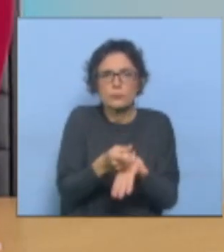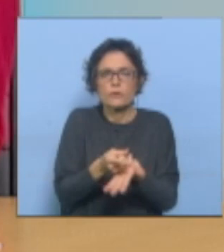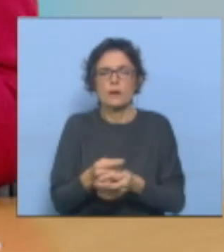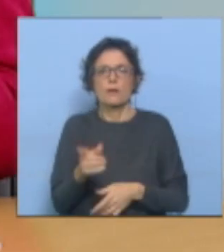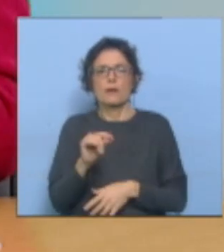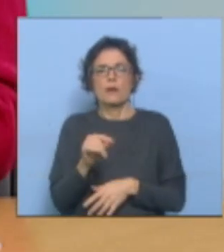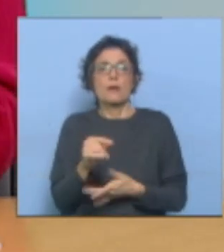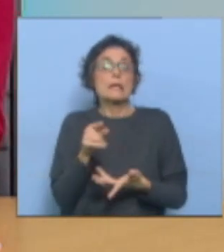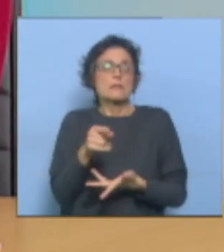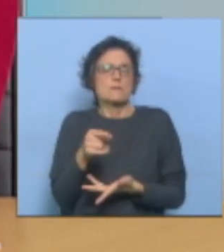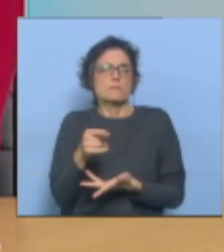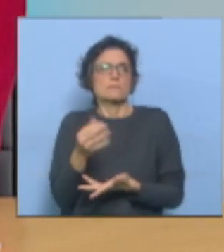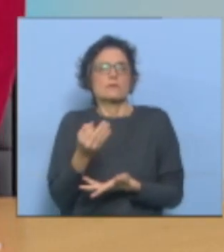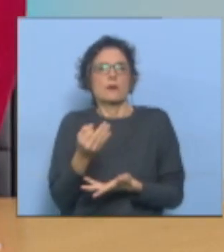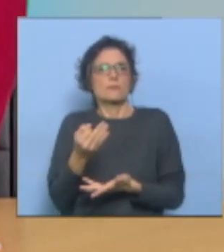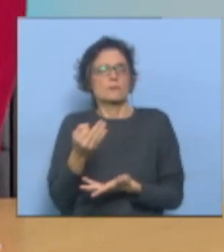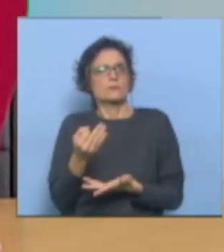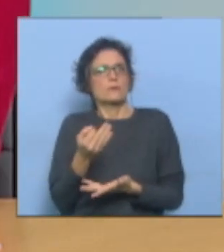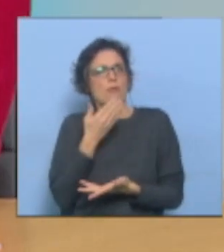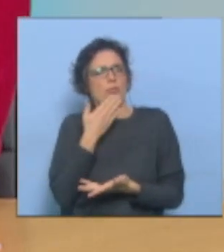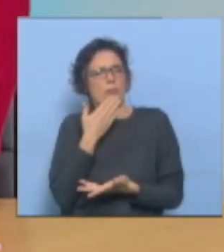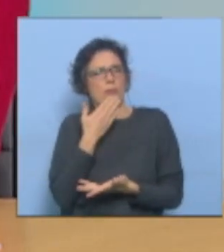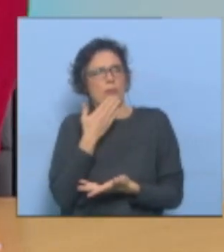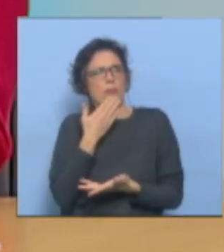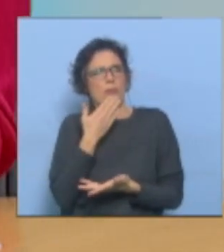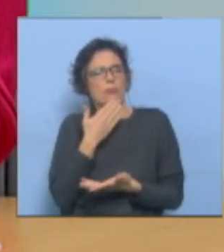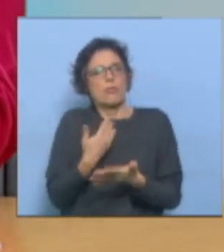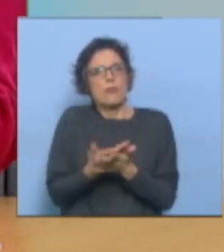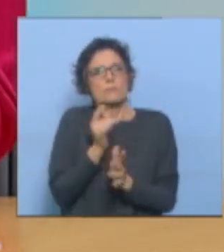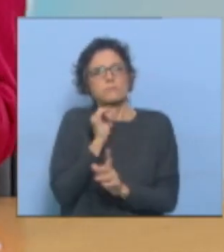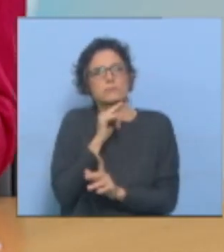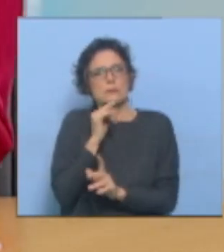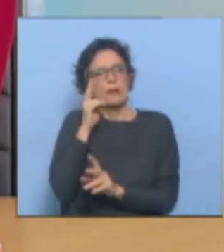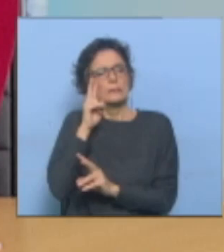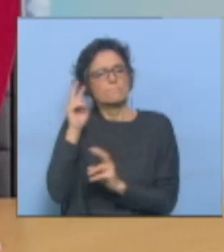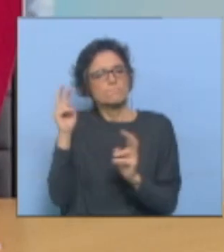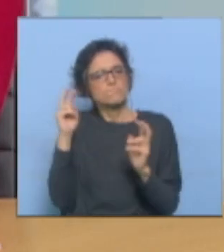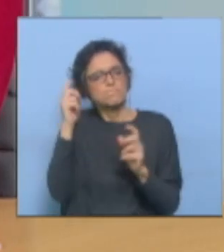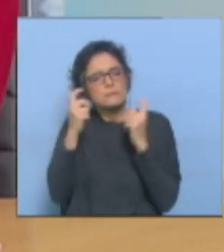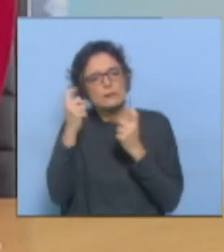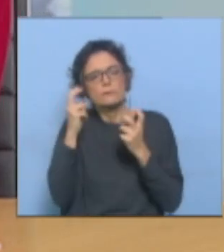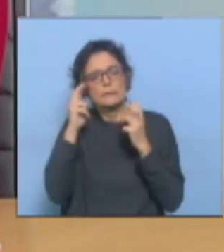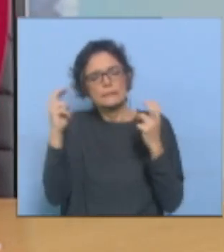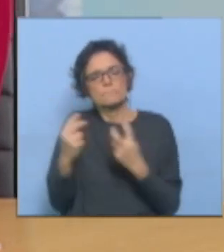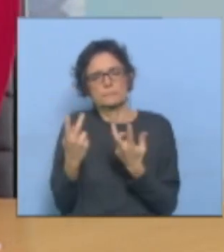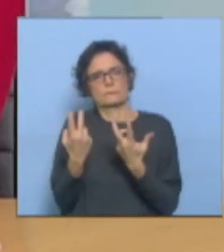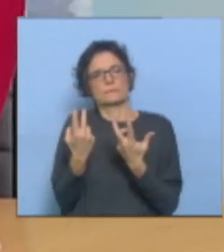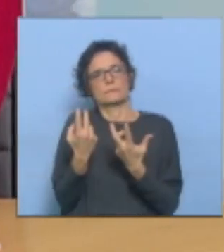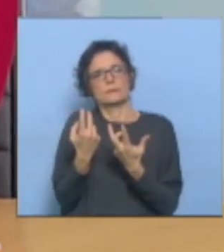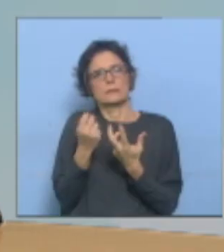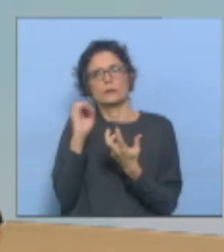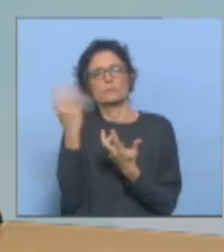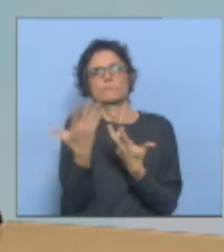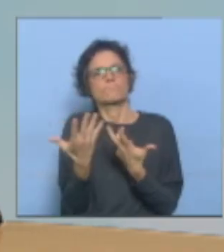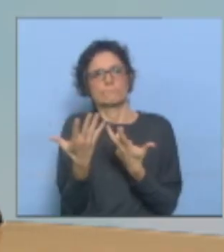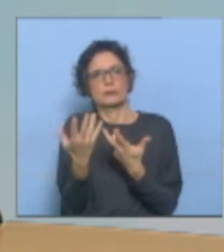portanto, isto também obriga, penso eu, os jovens que participam a refletirem sobre o que os rodeia e a tornarem-se adultos diferentes. E é, por